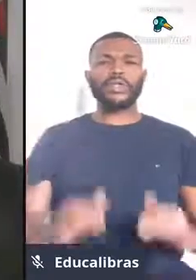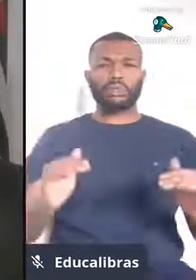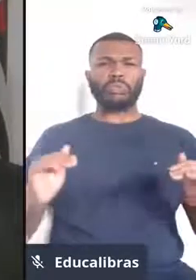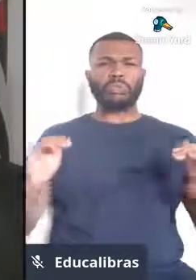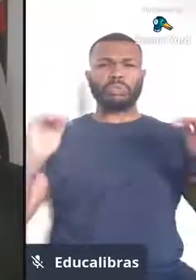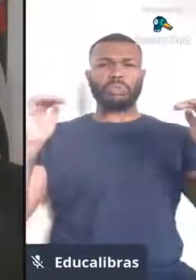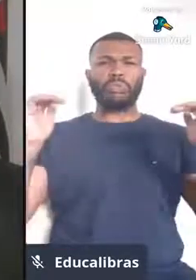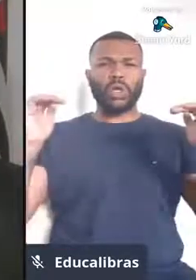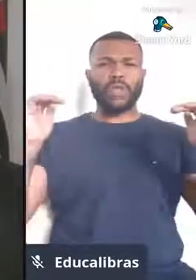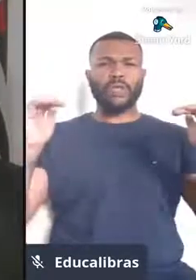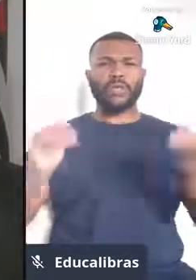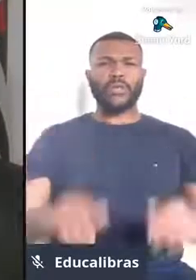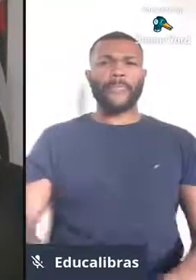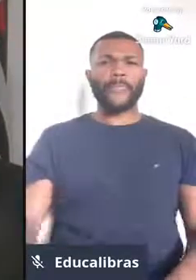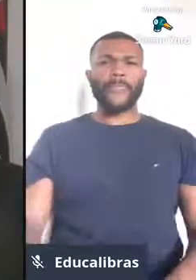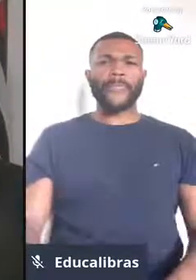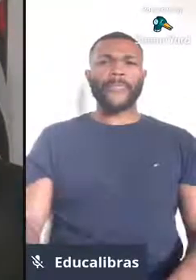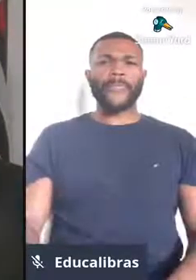sei lá,